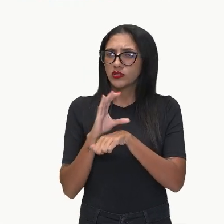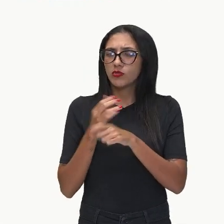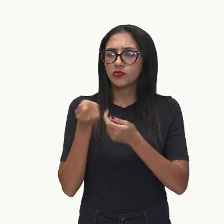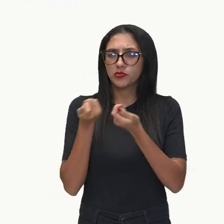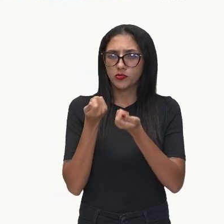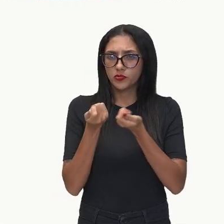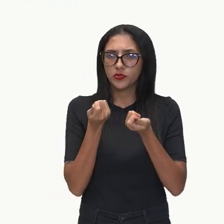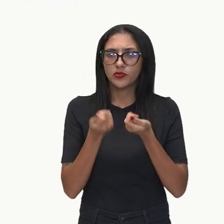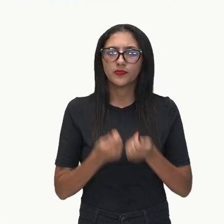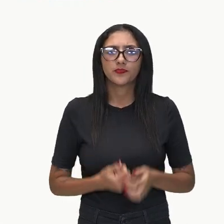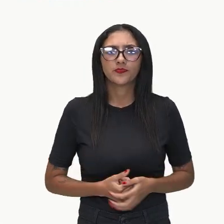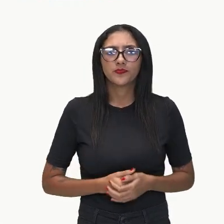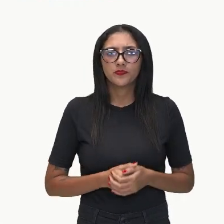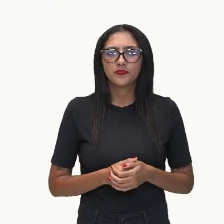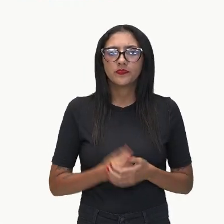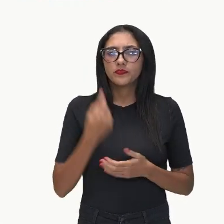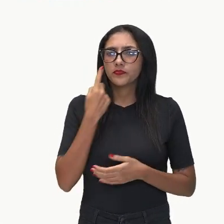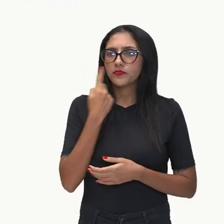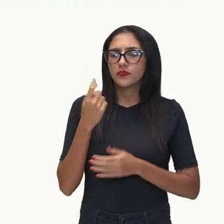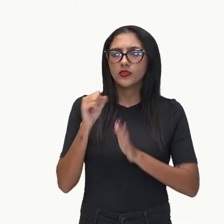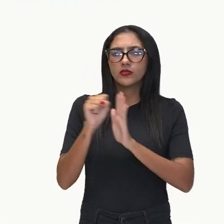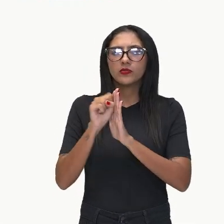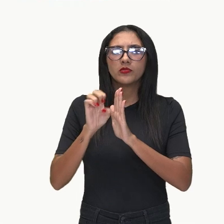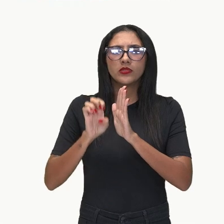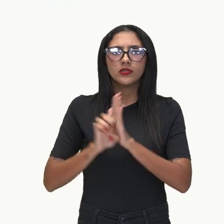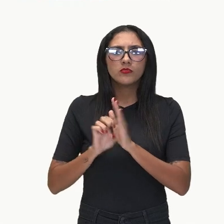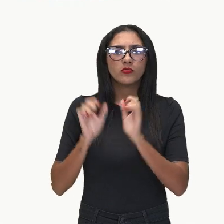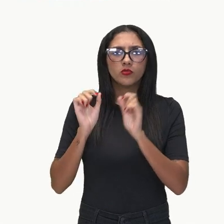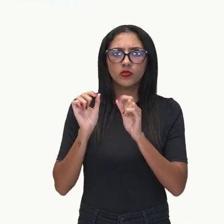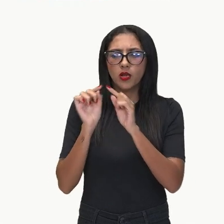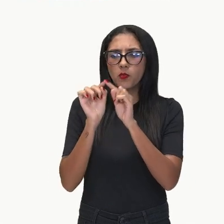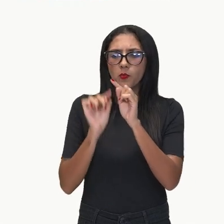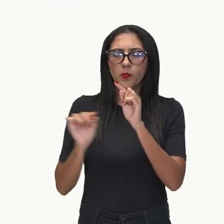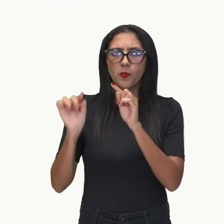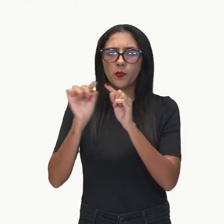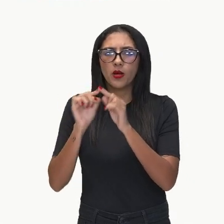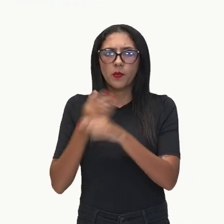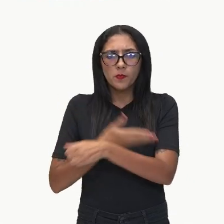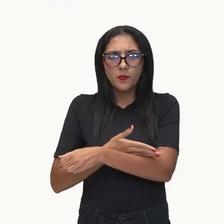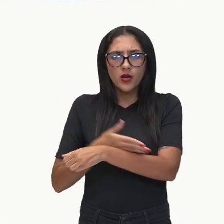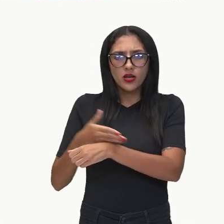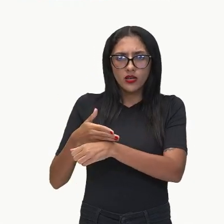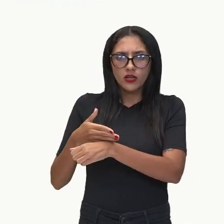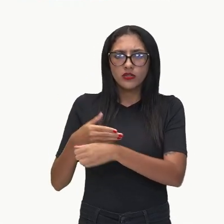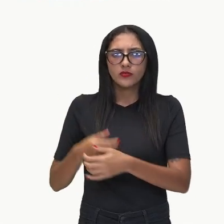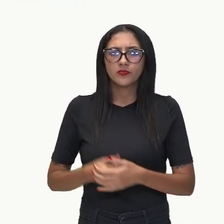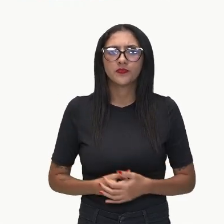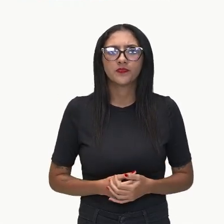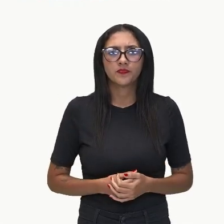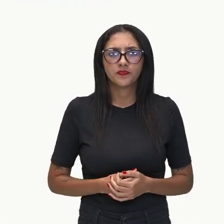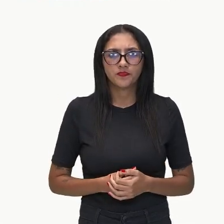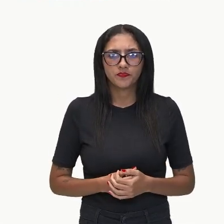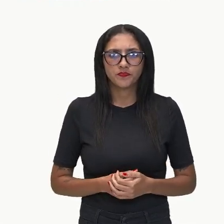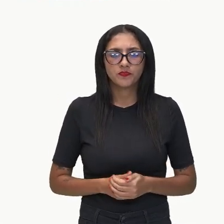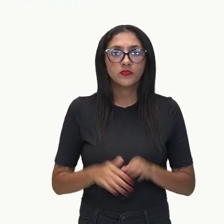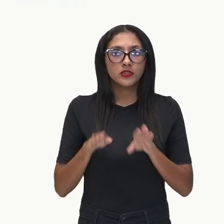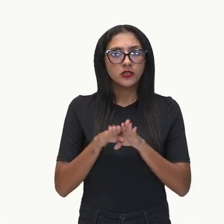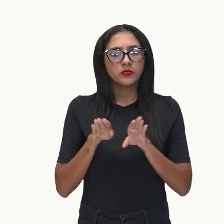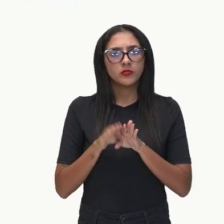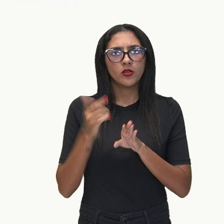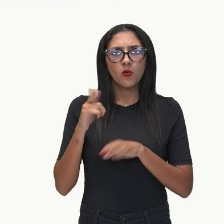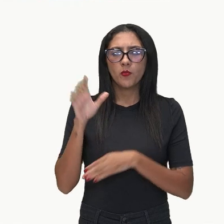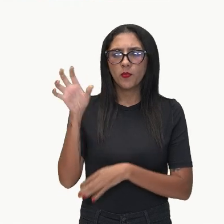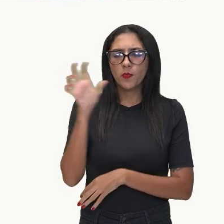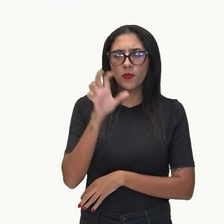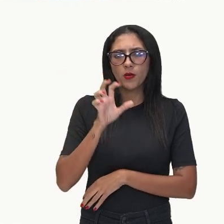esses países que têm esse símbolo do círculo preenchido de branco, com as bordas brancas, e nós tínhamos ainda os lugares